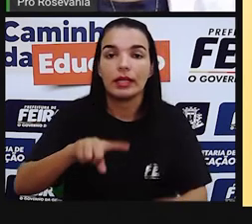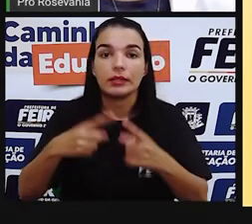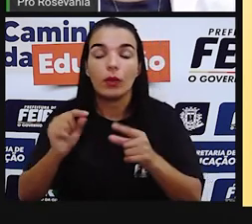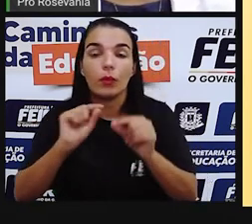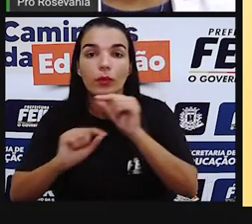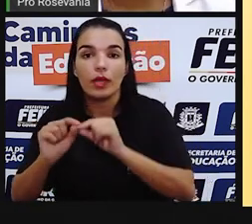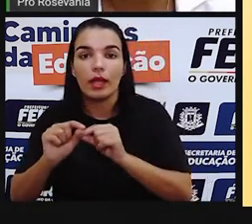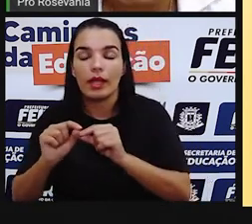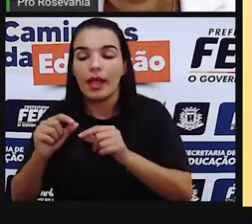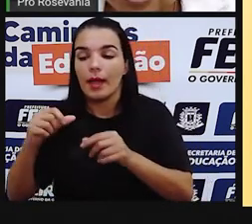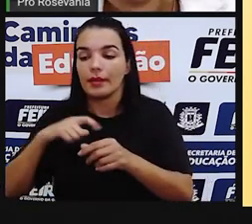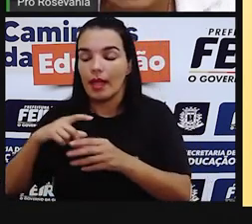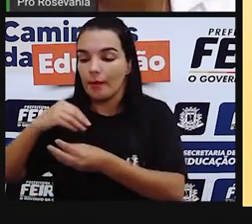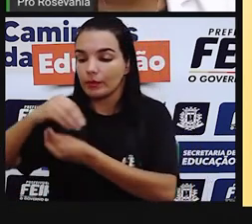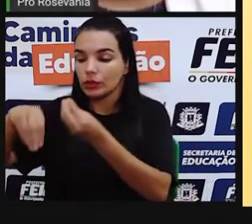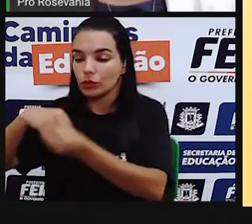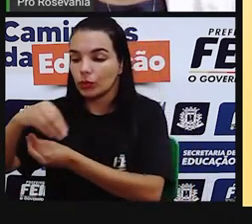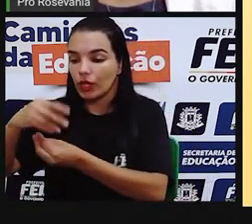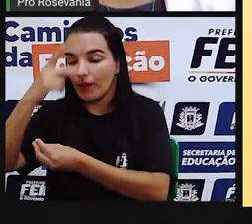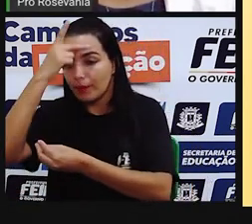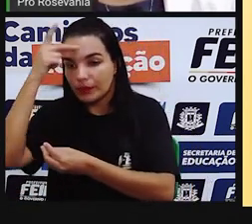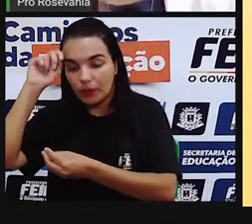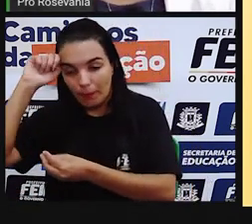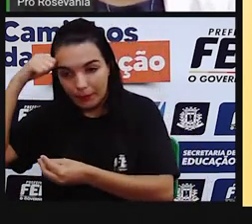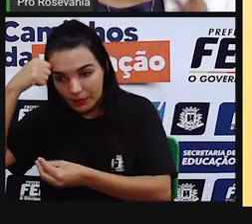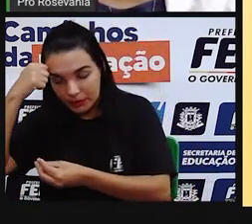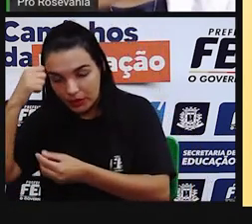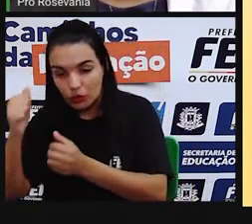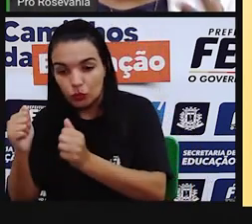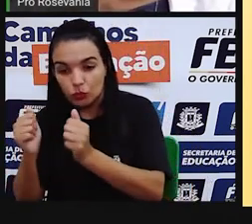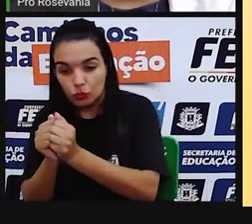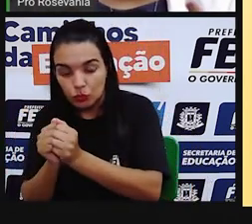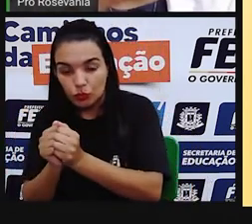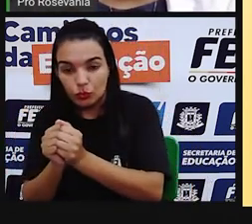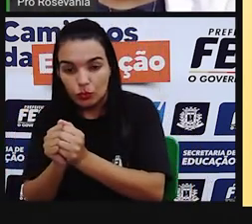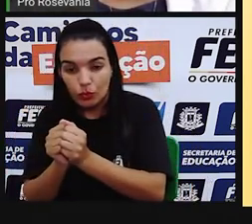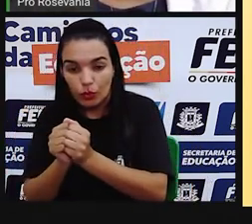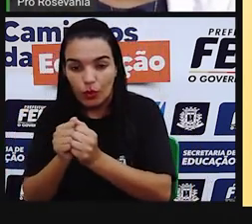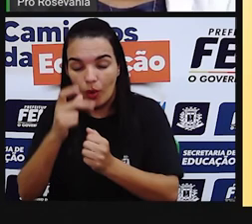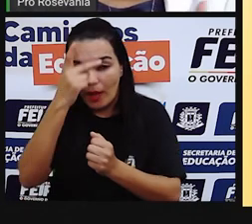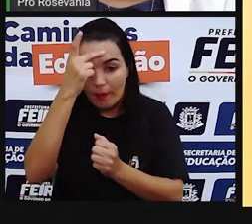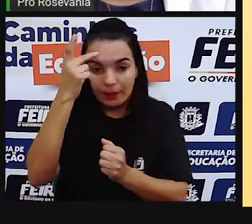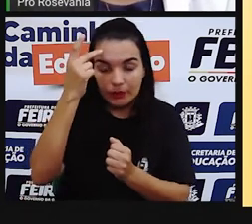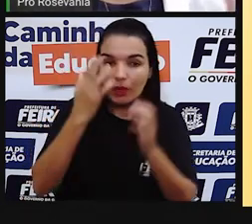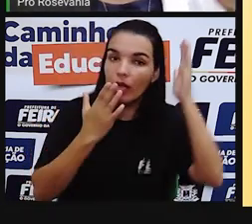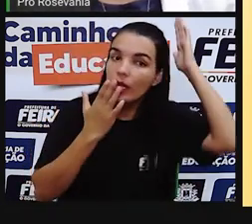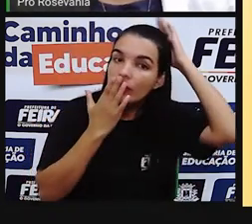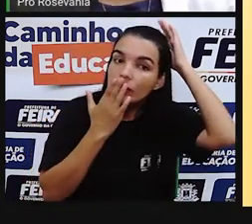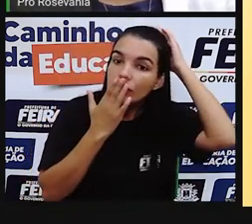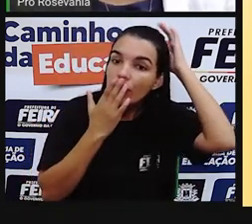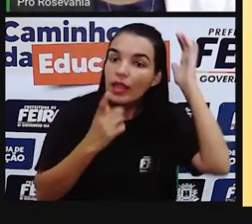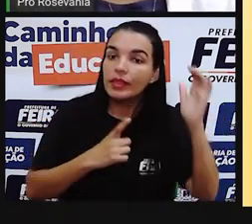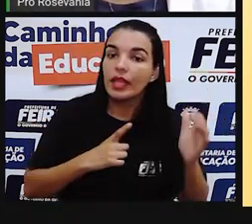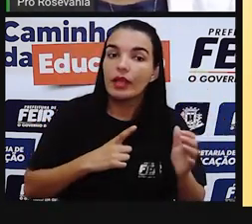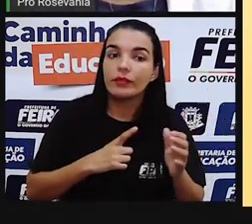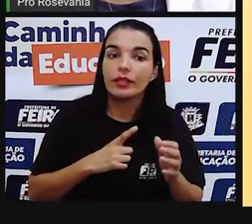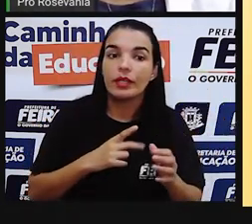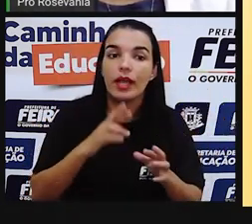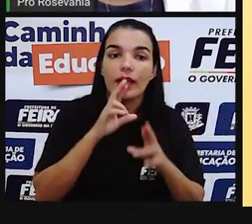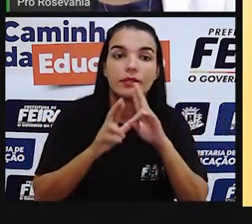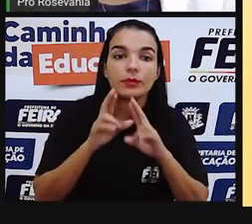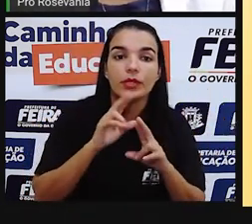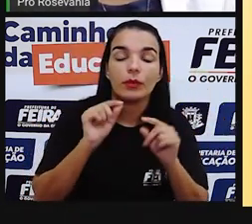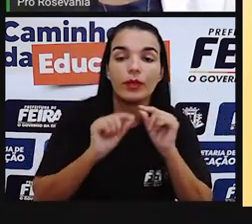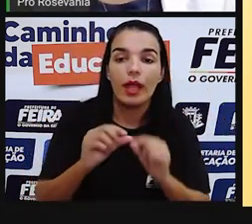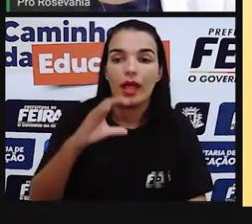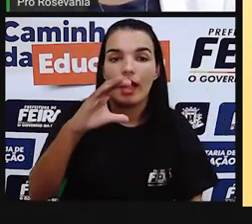cafuso. Mas você acha que parou por aí? Não, o brasileiro continuou se misturando, se misturando. Aí, nesse